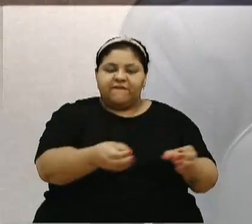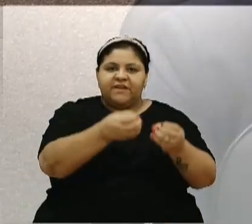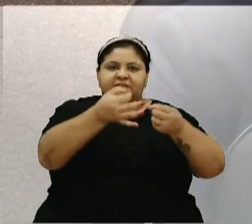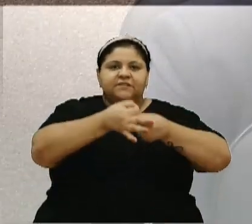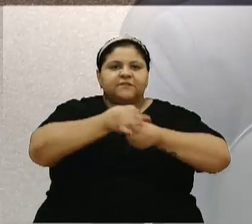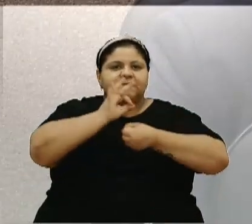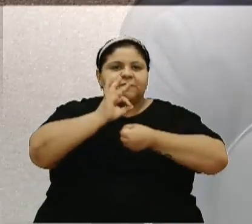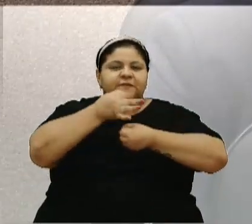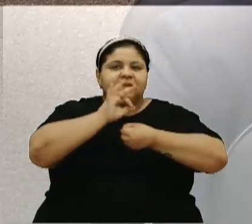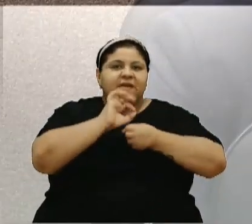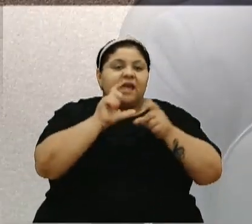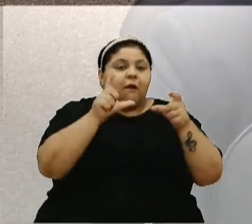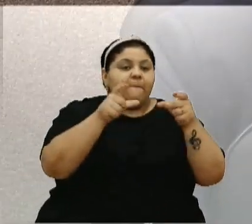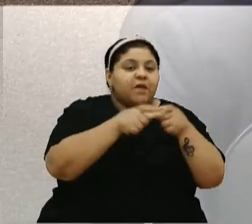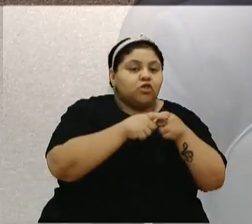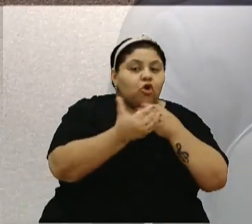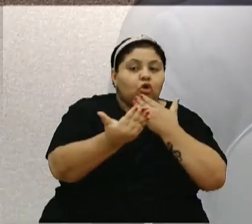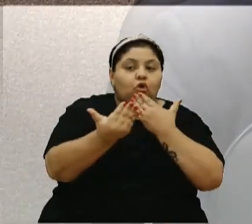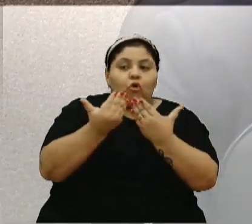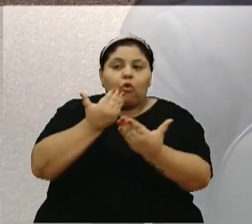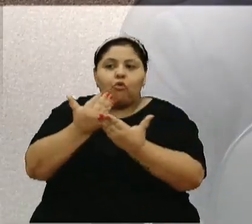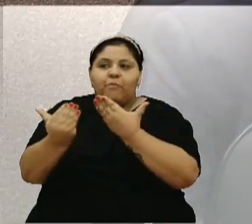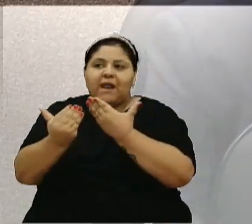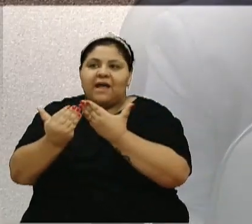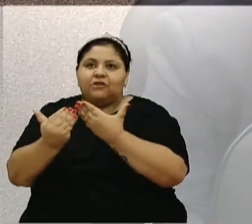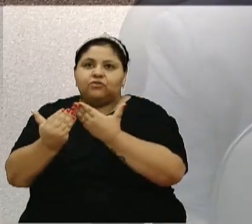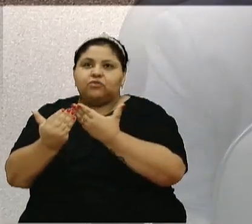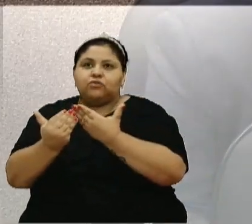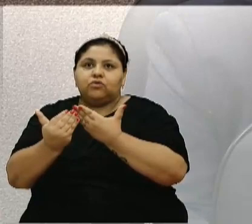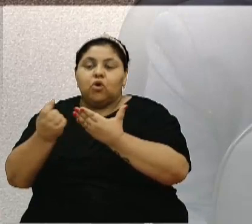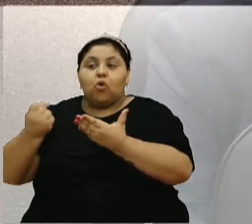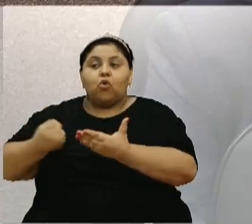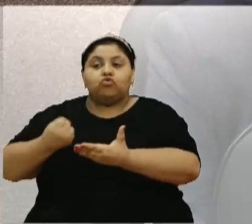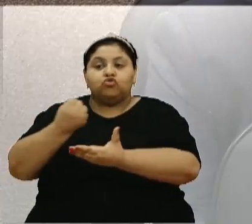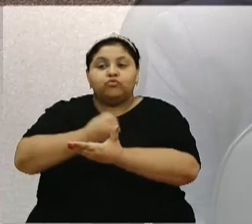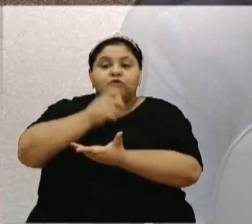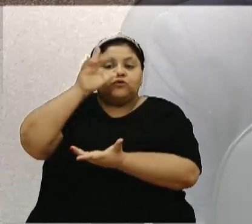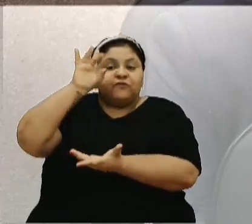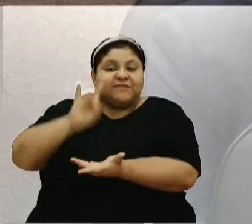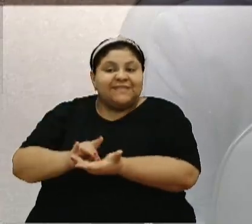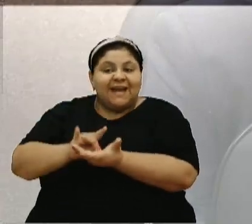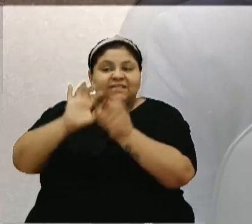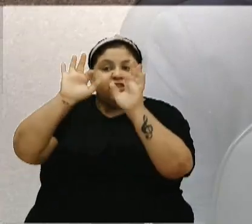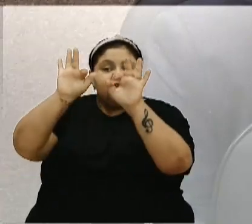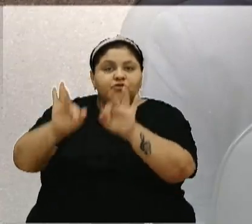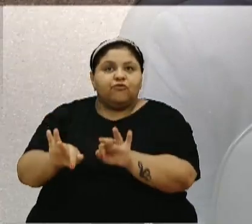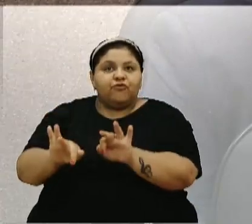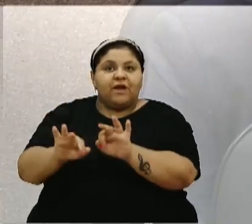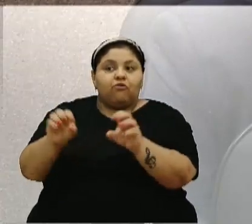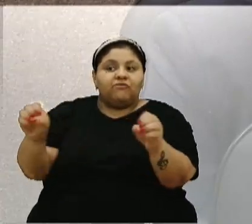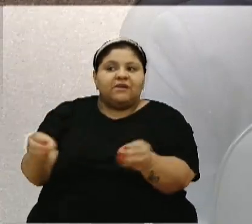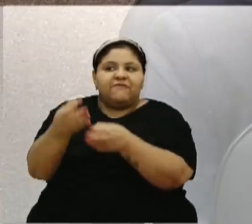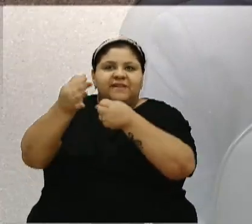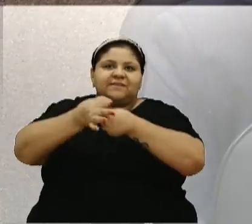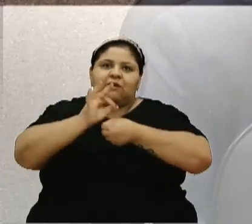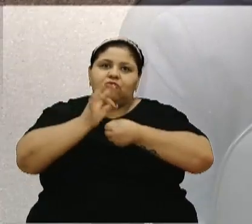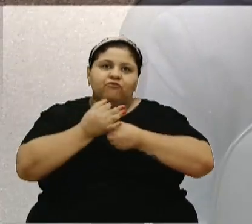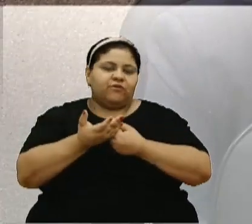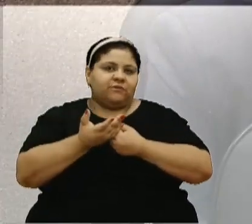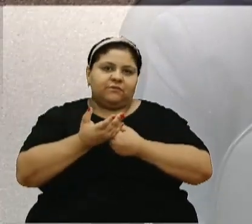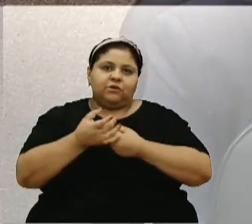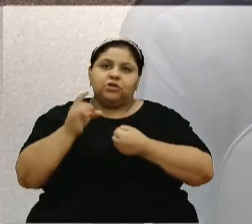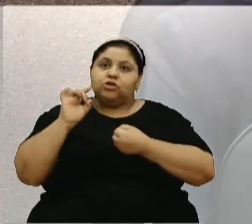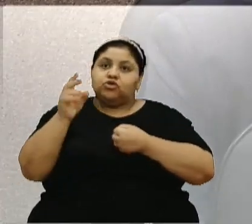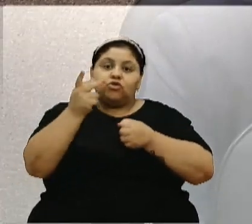muito menor do que aquilo que ela traz em números para todos os setores. E isso é muito simples de se levantar, né? Basta buscar os